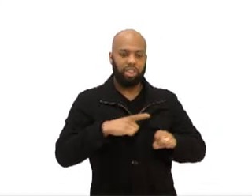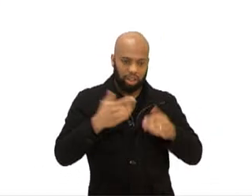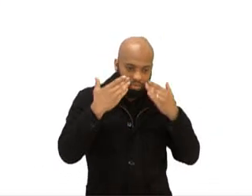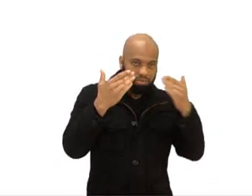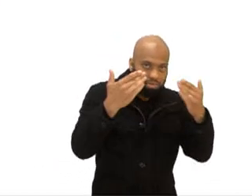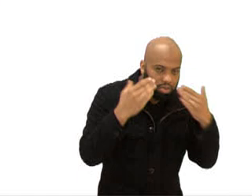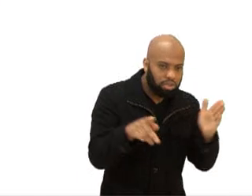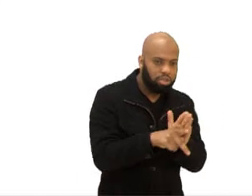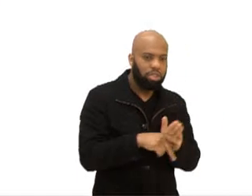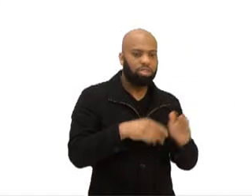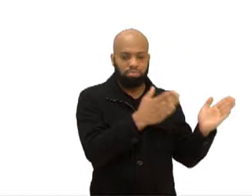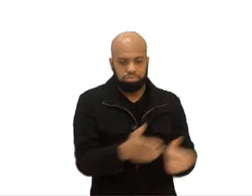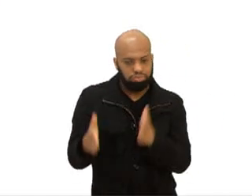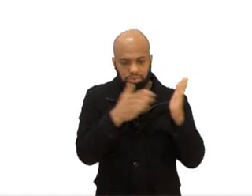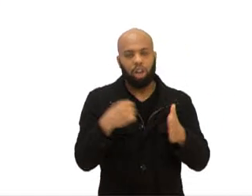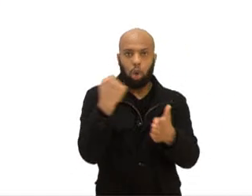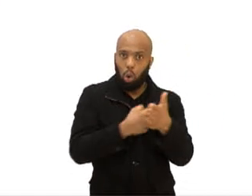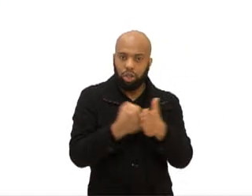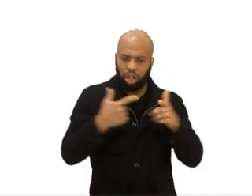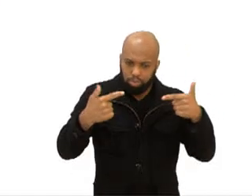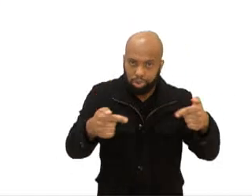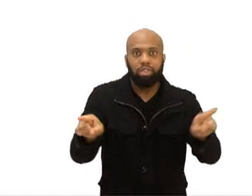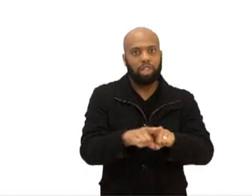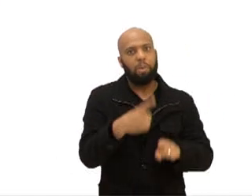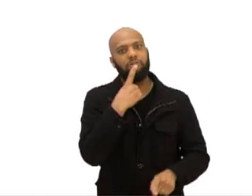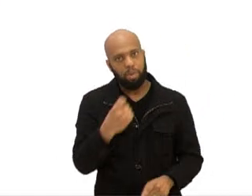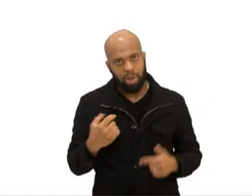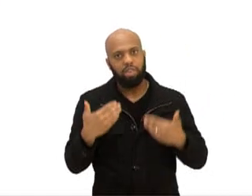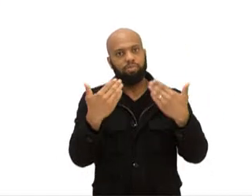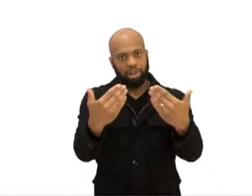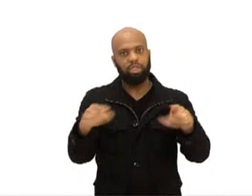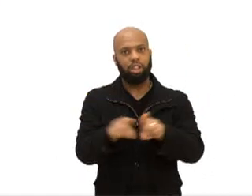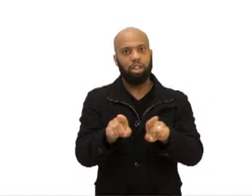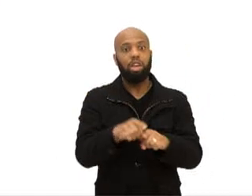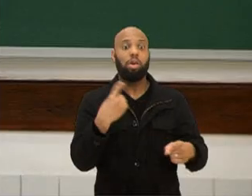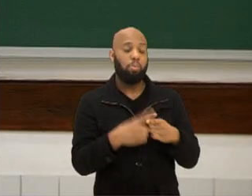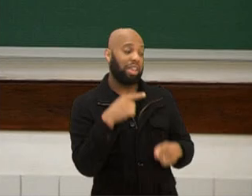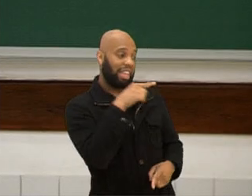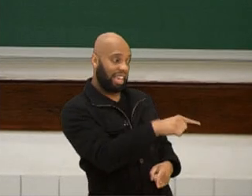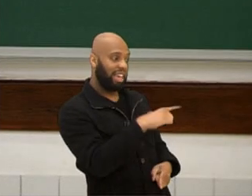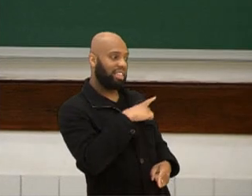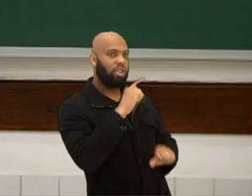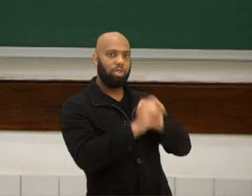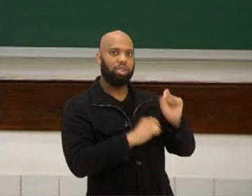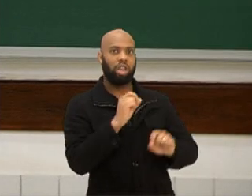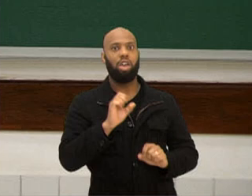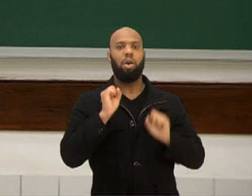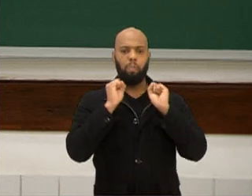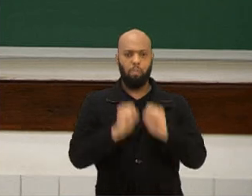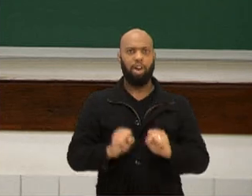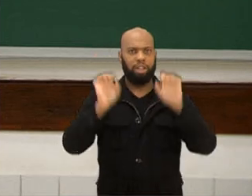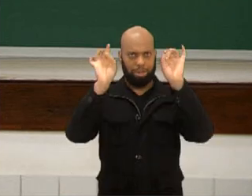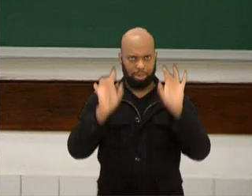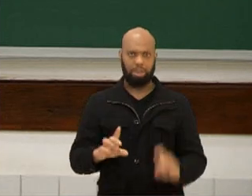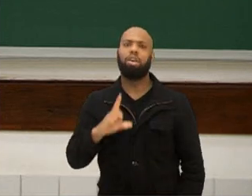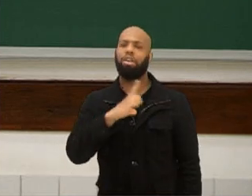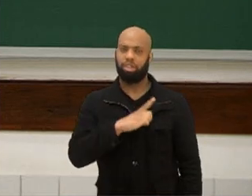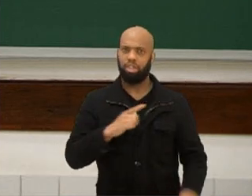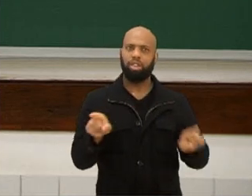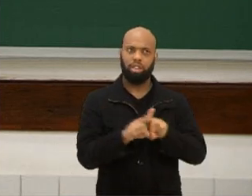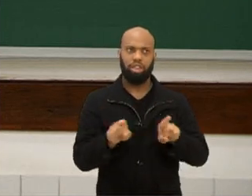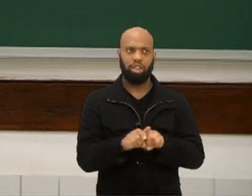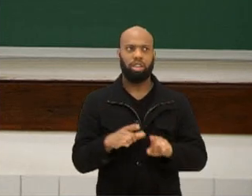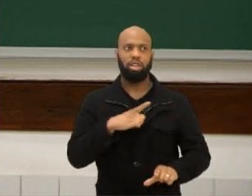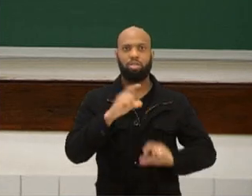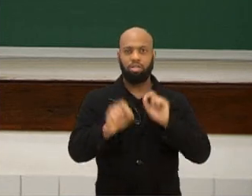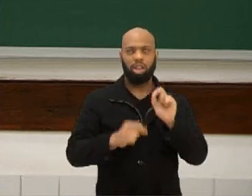combate. Isso porque, ao contrário das pessoas comuns, eles têm poderes especiais. Então, eu já vejo